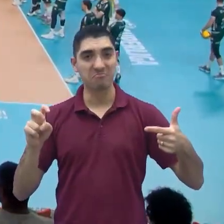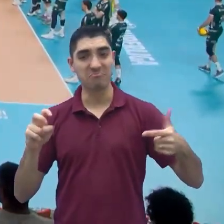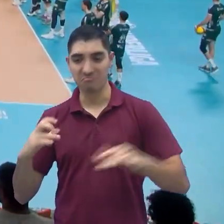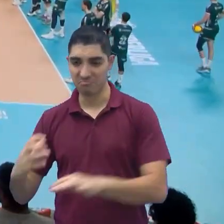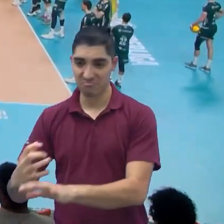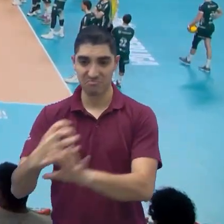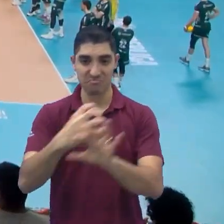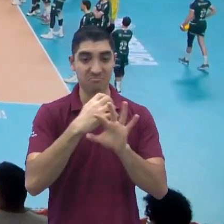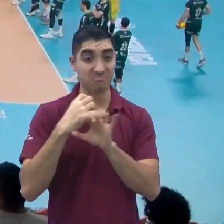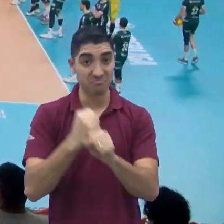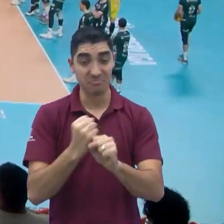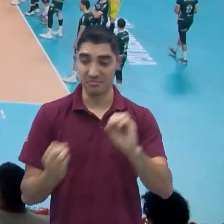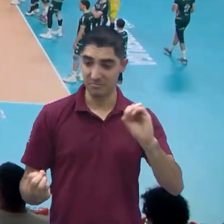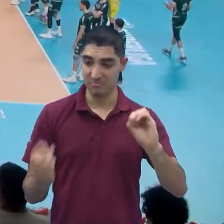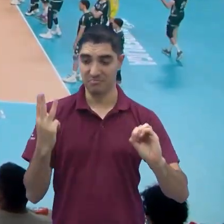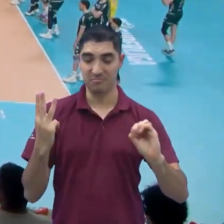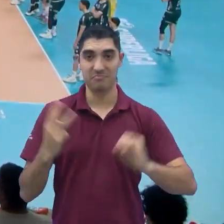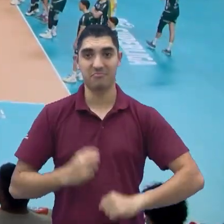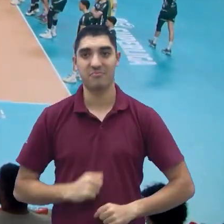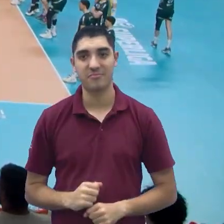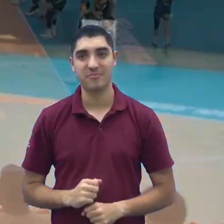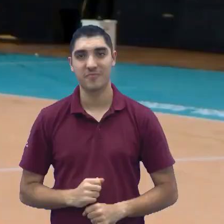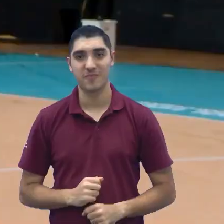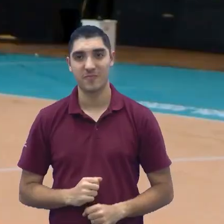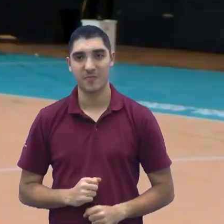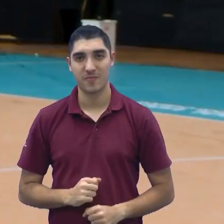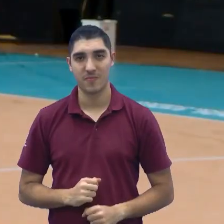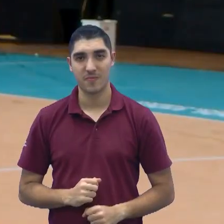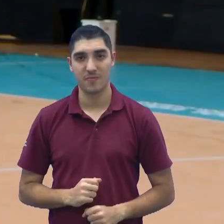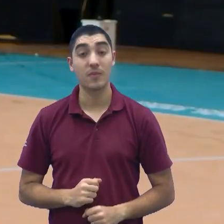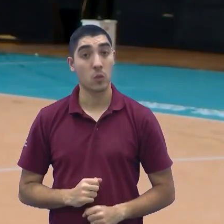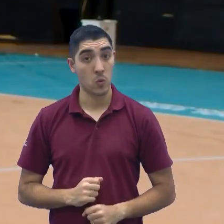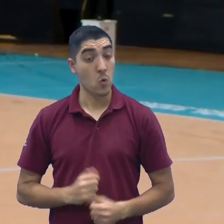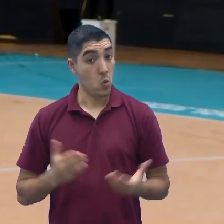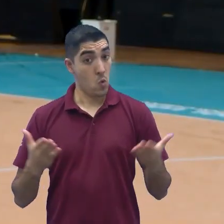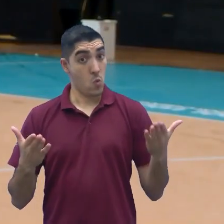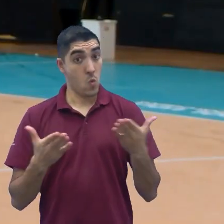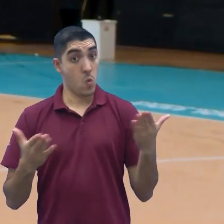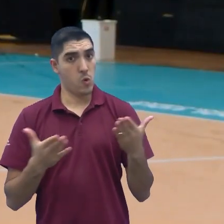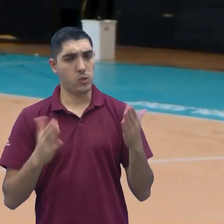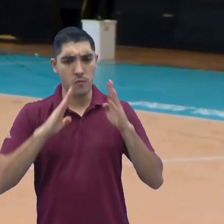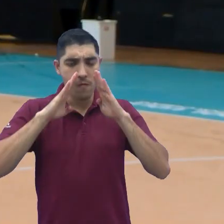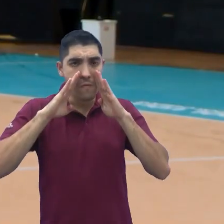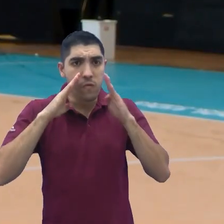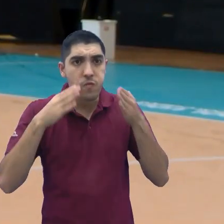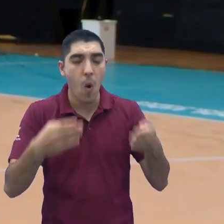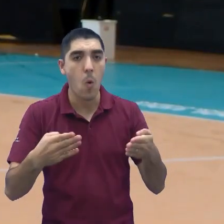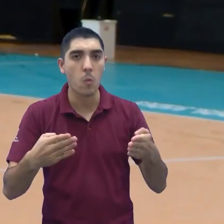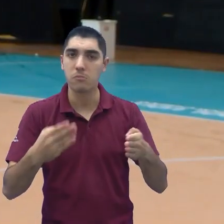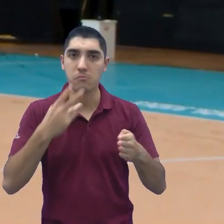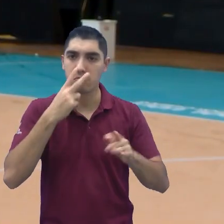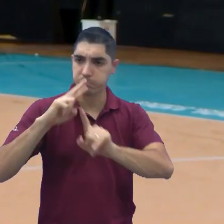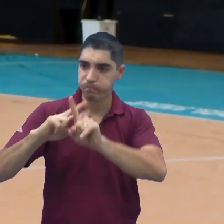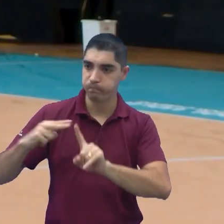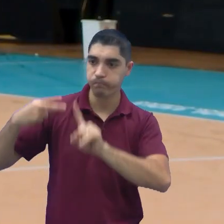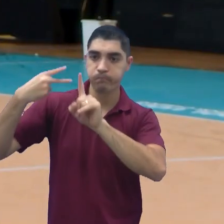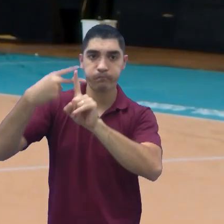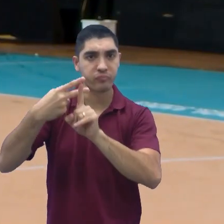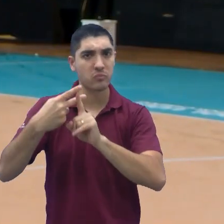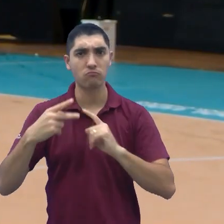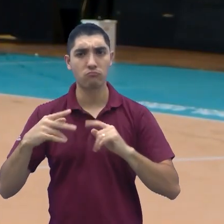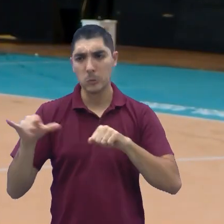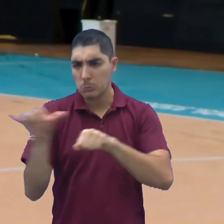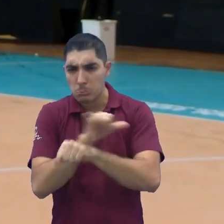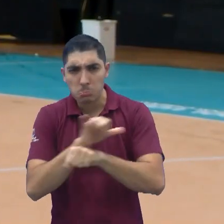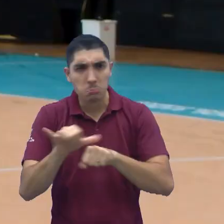sonoros 3-0. E hoje eles entraram numa concentração muito alta, taticamente jogando muito em cima